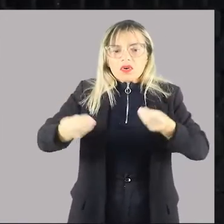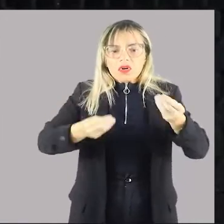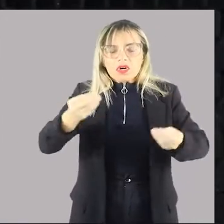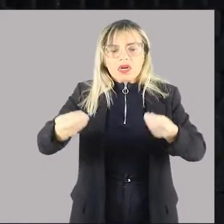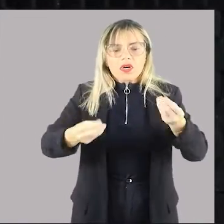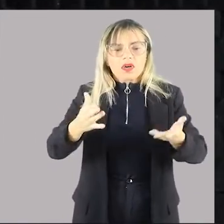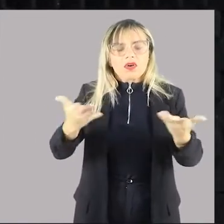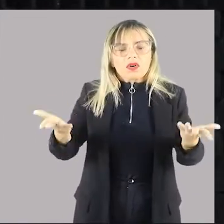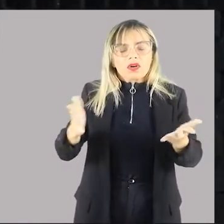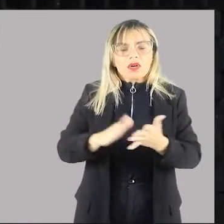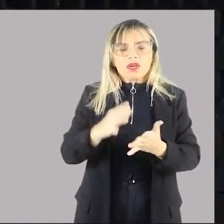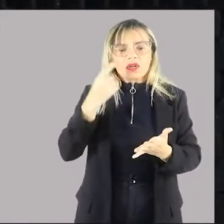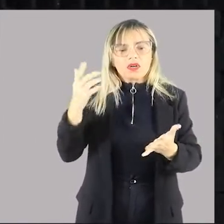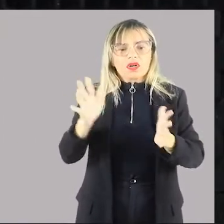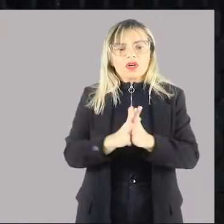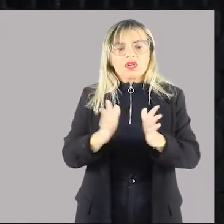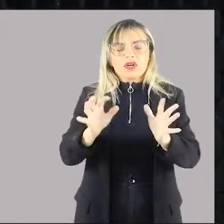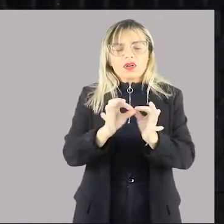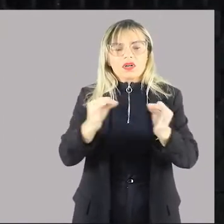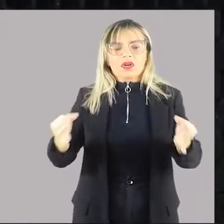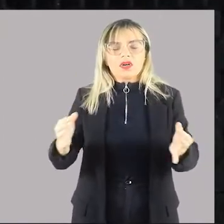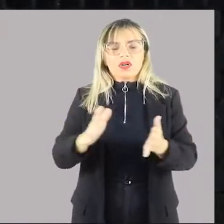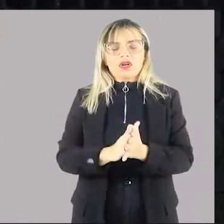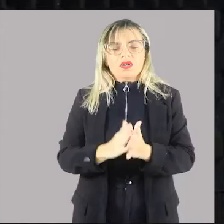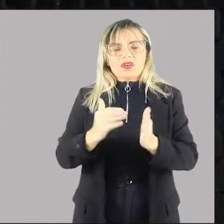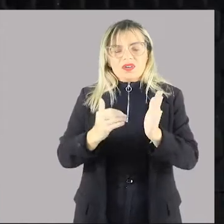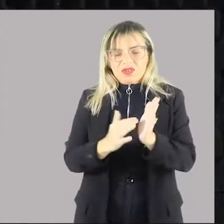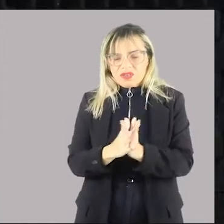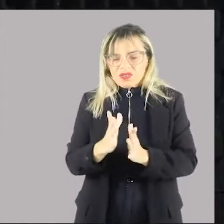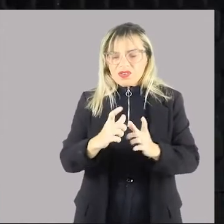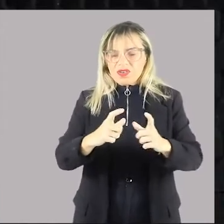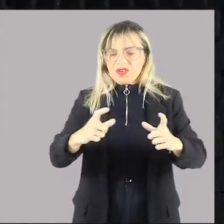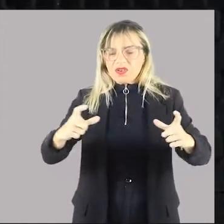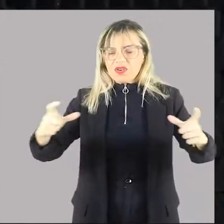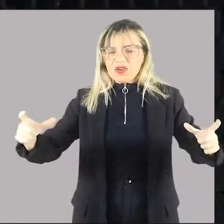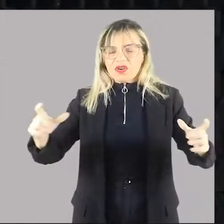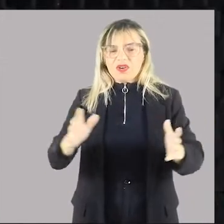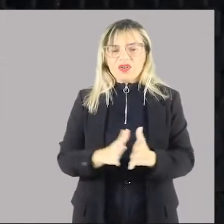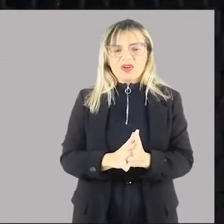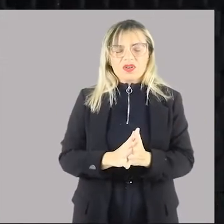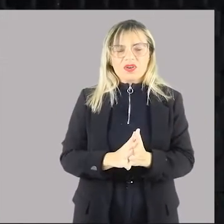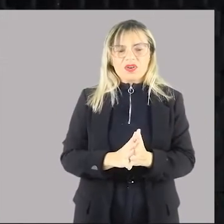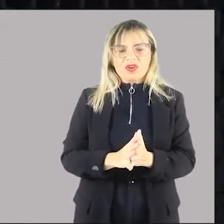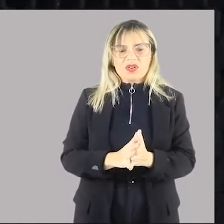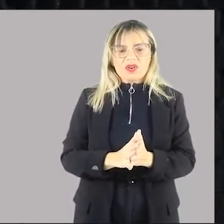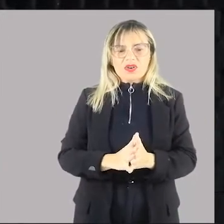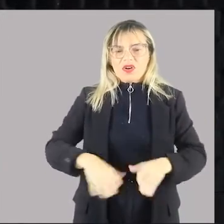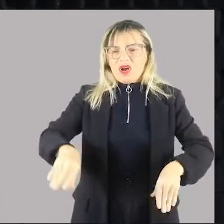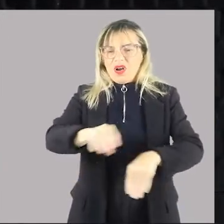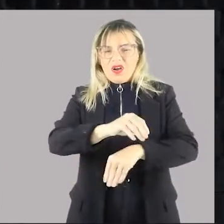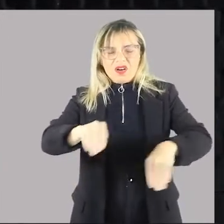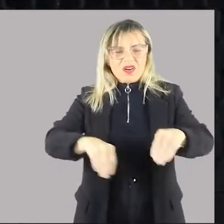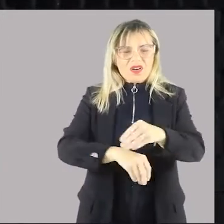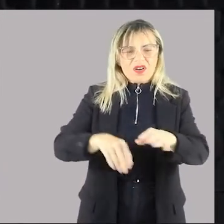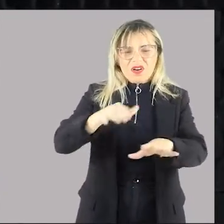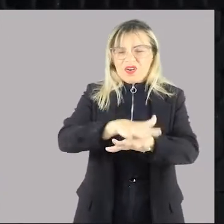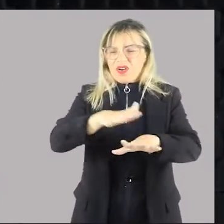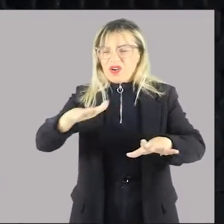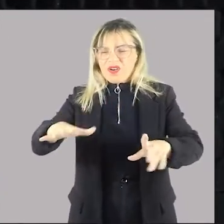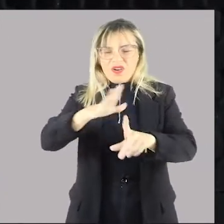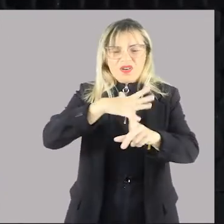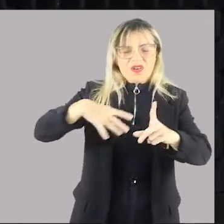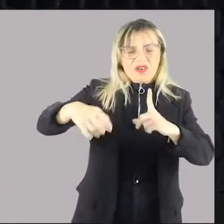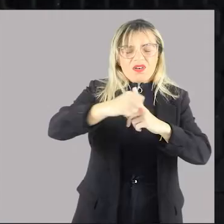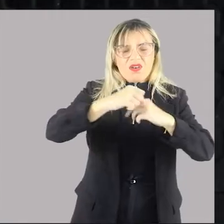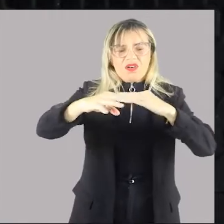Família, você simplesmente vai aumentar o caos, né, dessa exclusão social, dessa desigualdade